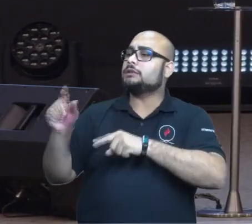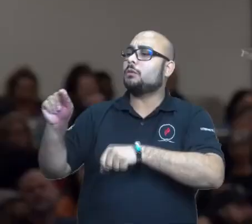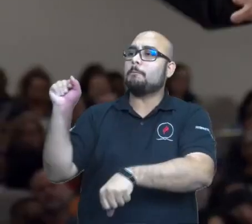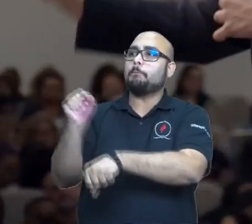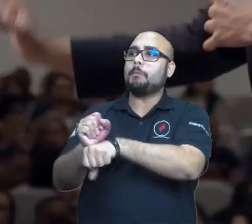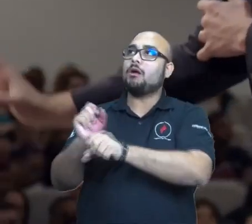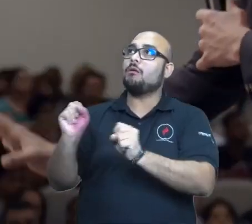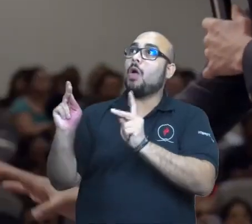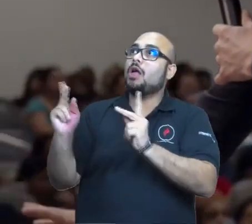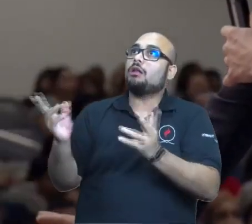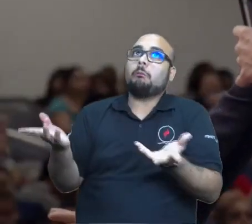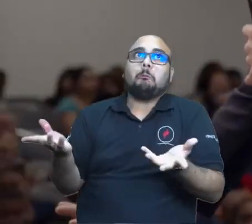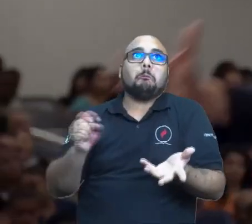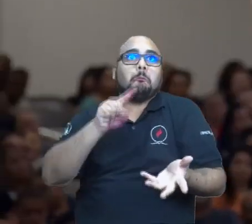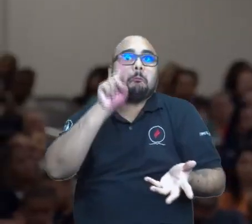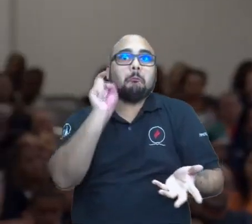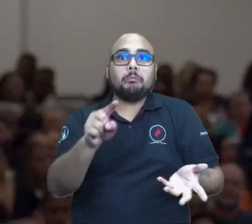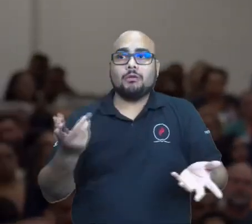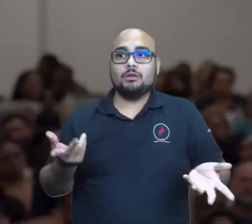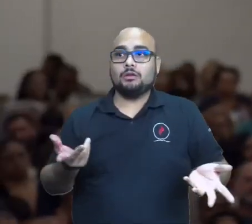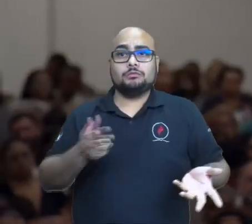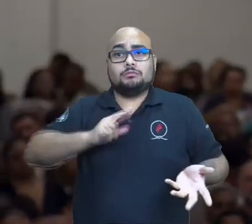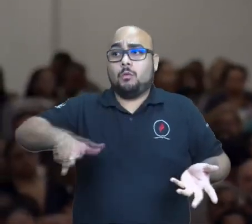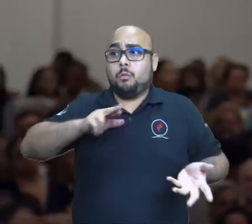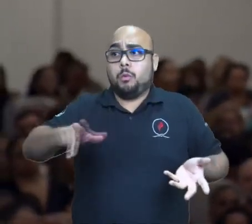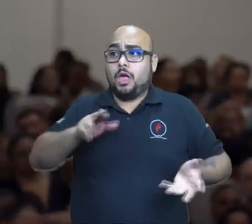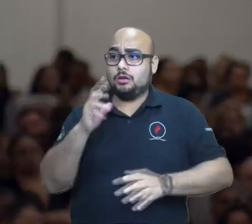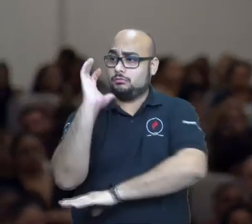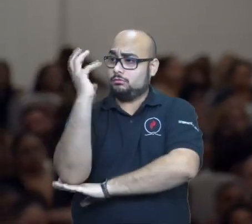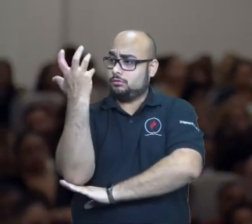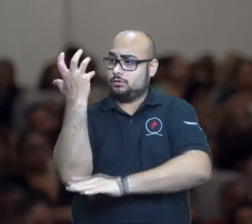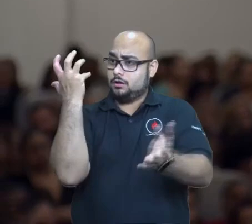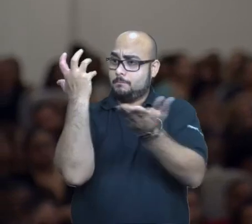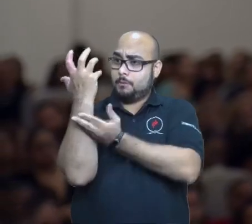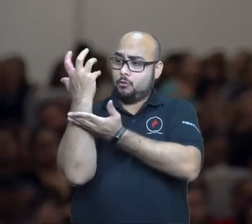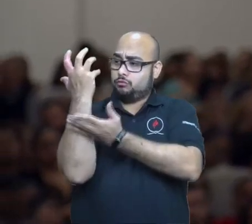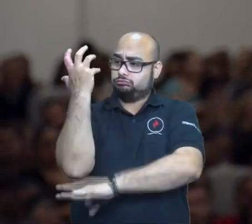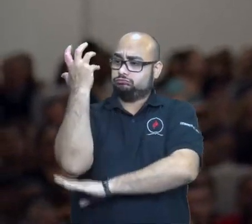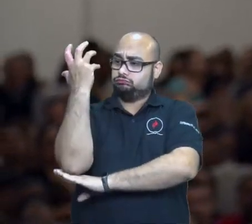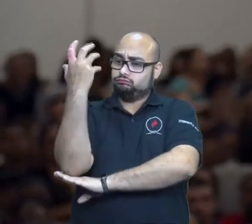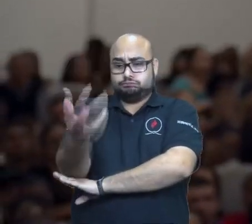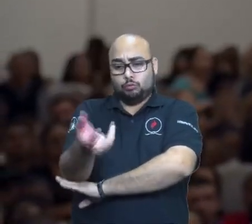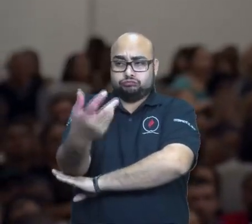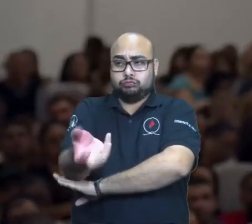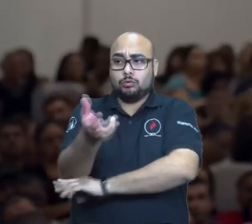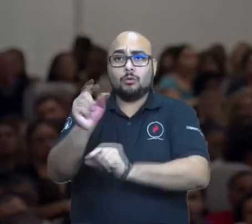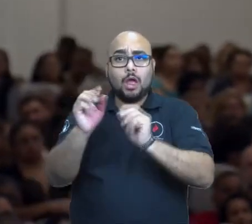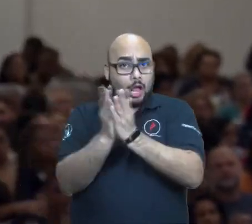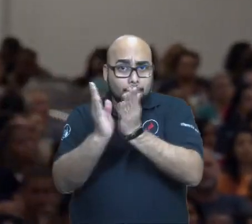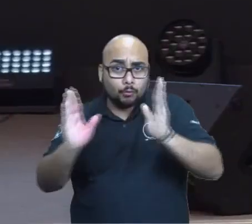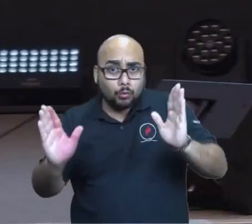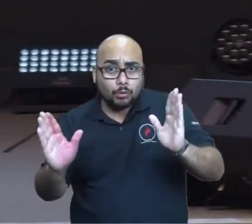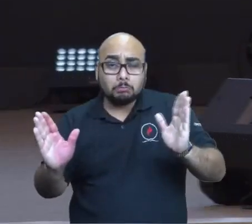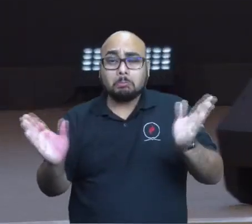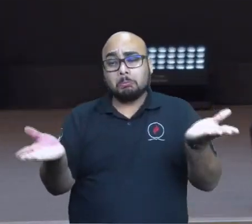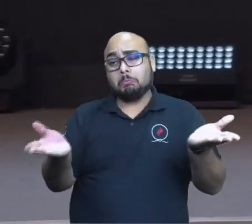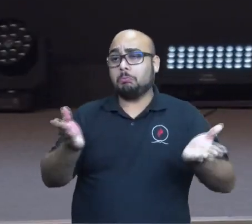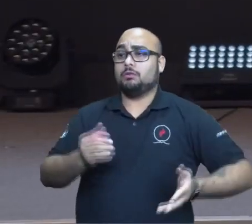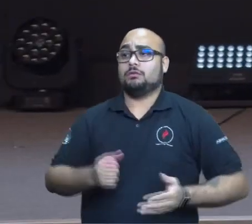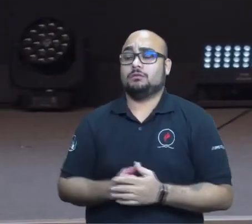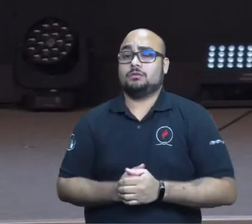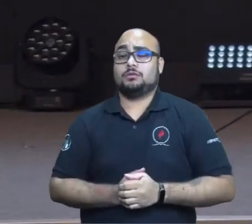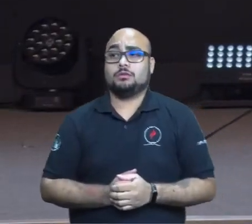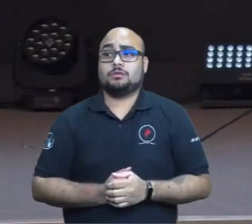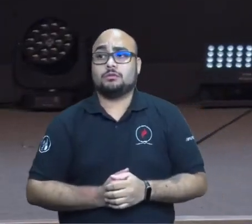a Vitória a viga caiu e esquecer que o ferro do Machado tá dentro da água mas você também não pode ficar paralisado no problema